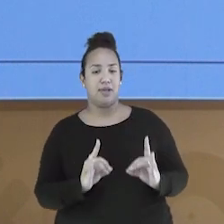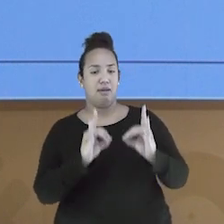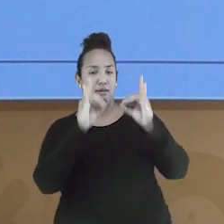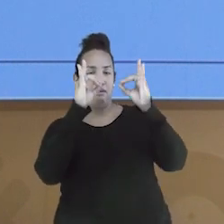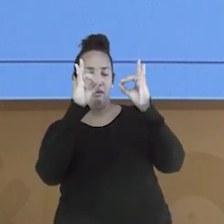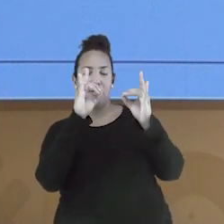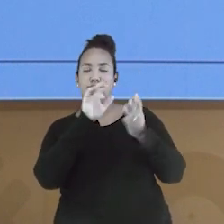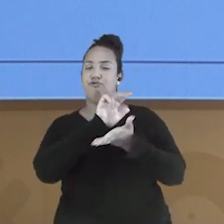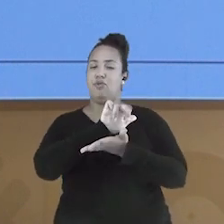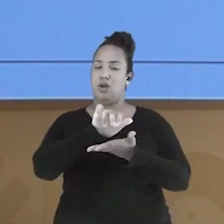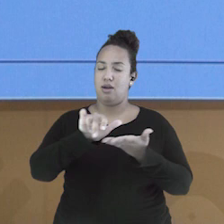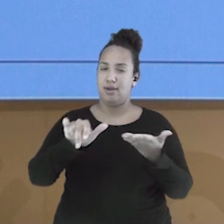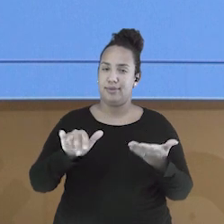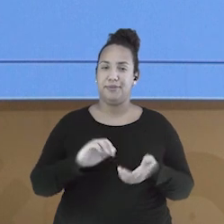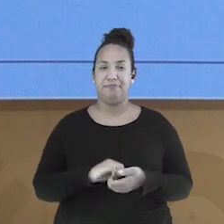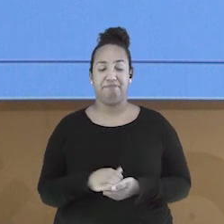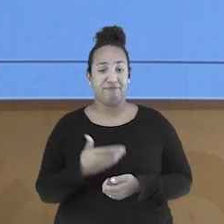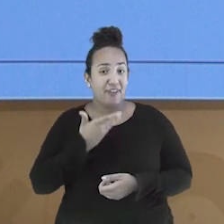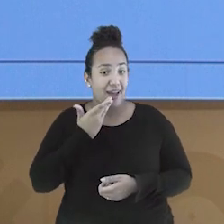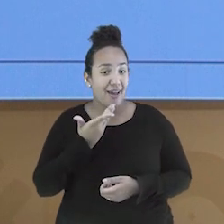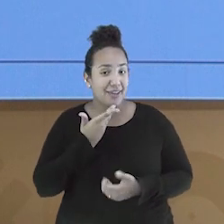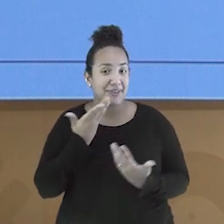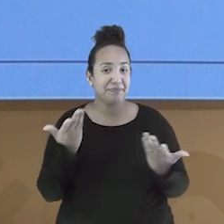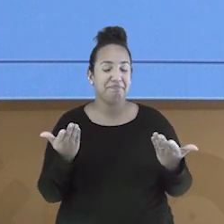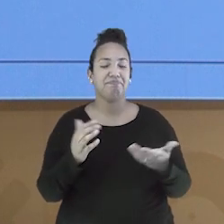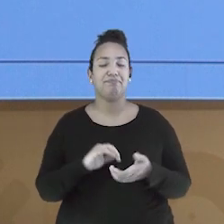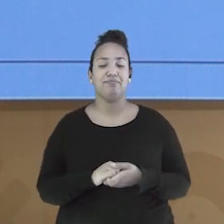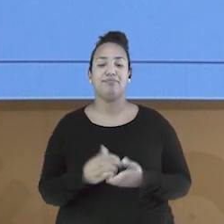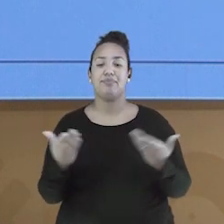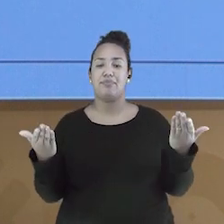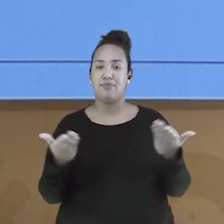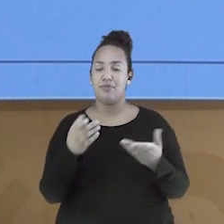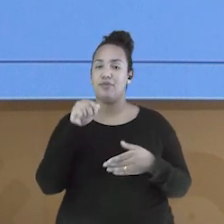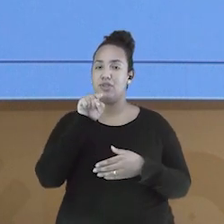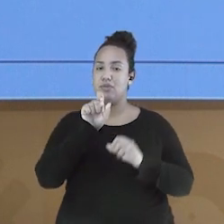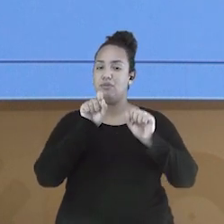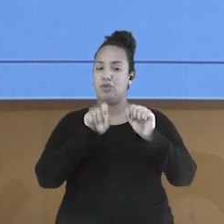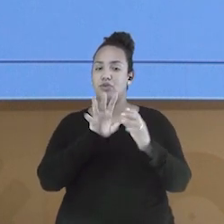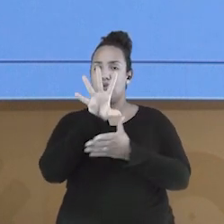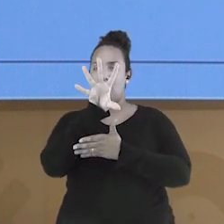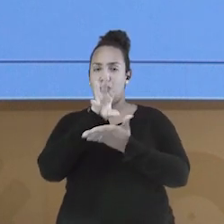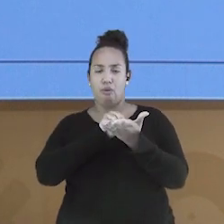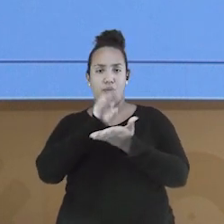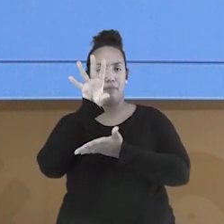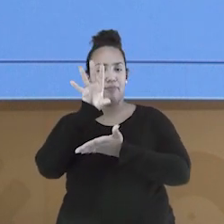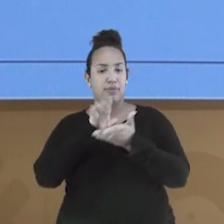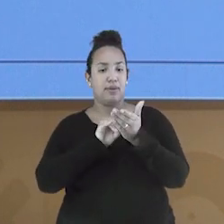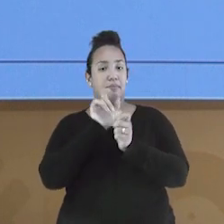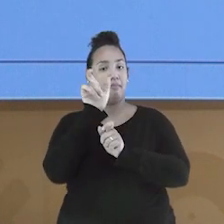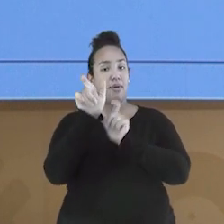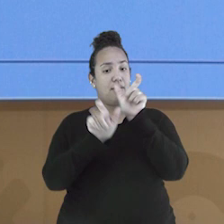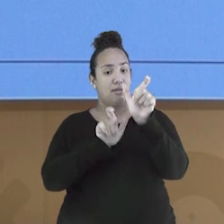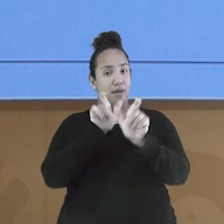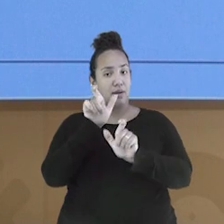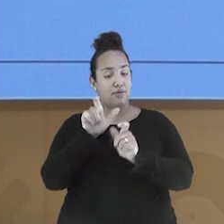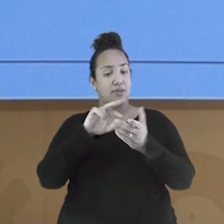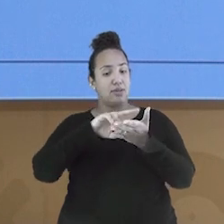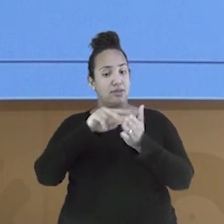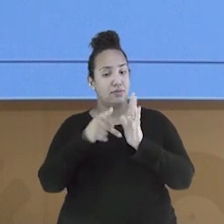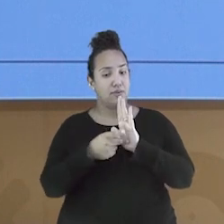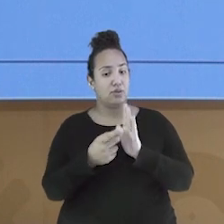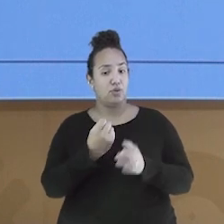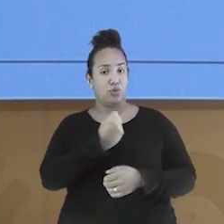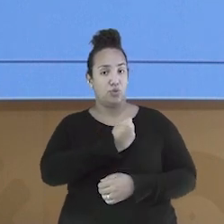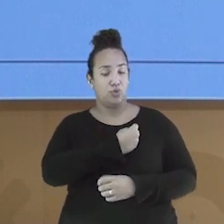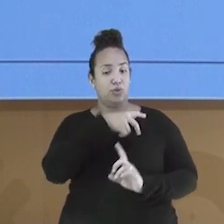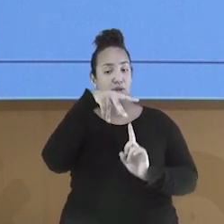outros. Achou tranquilo? Que tal anotar algumas palavras que fazem referência aos números inteiros